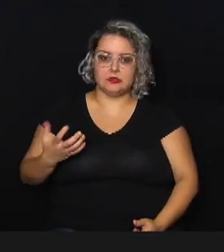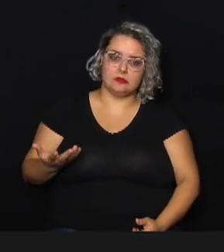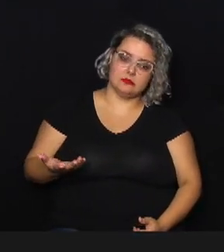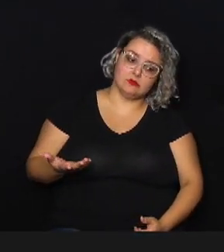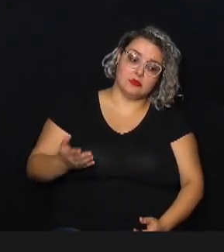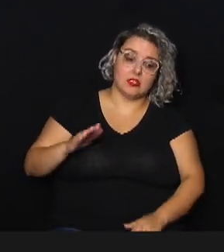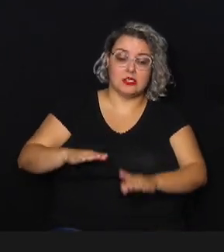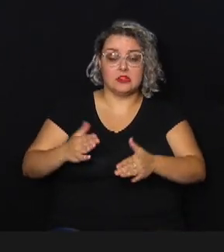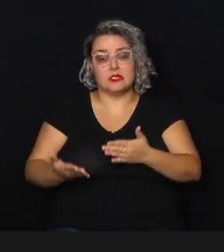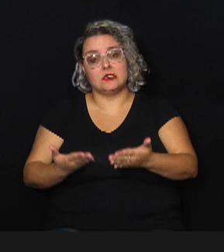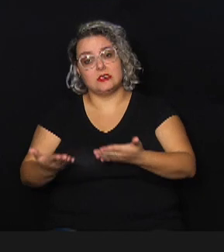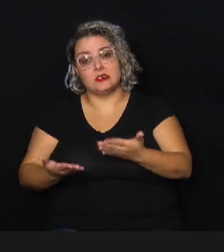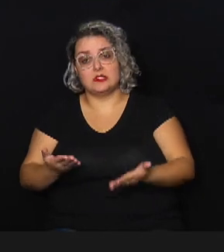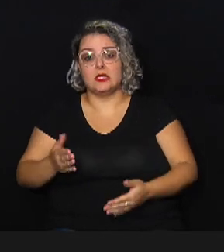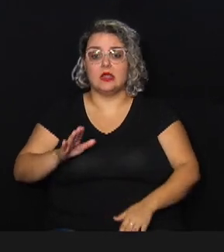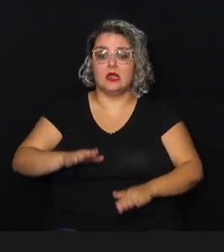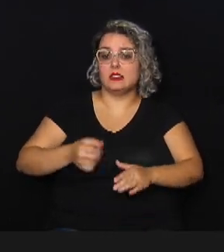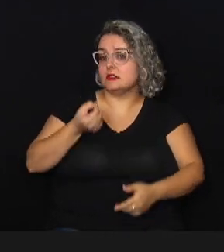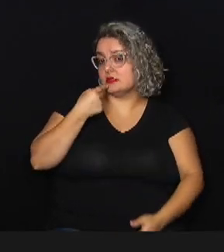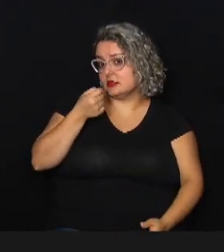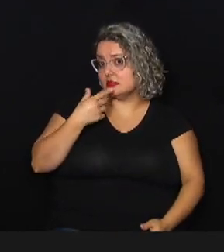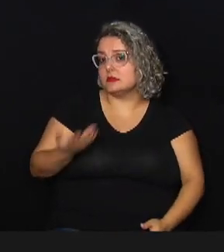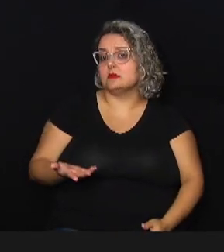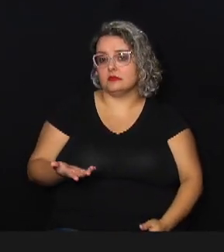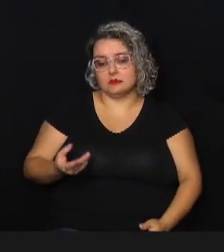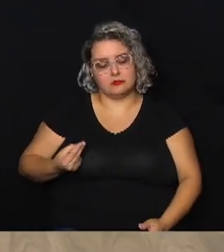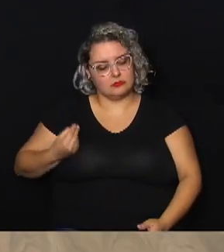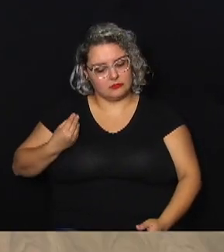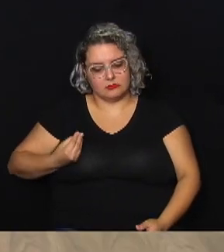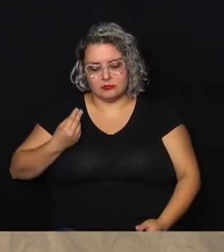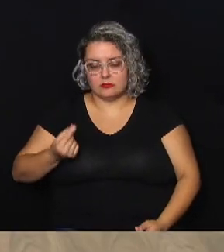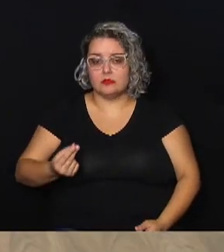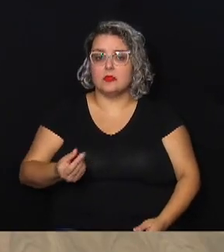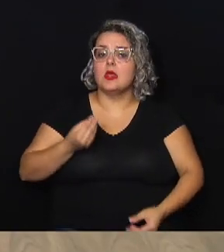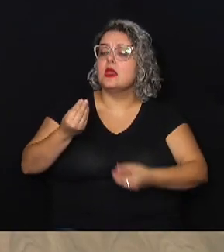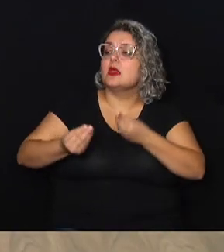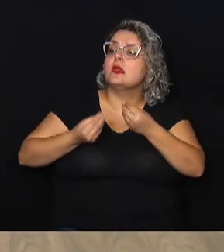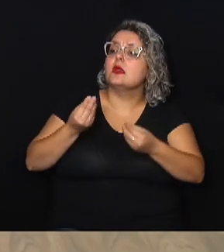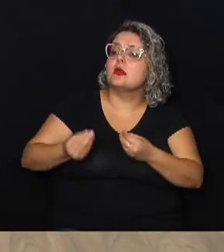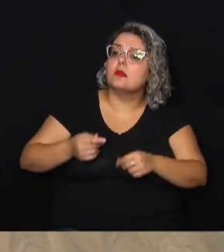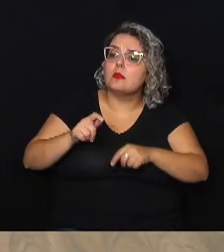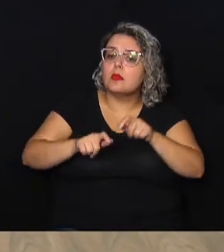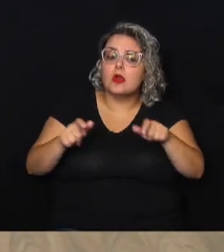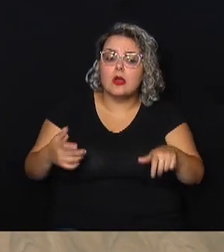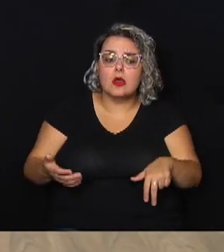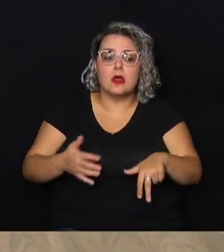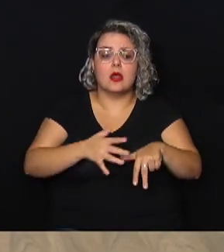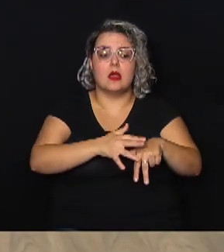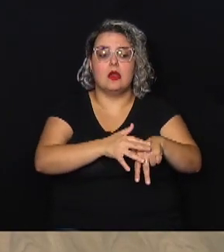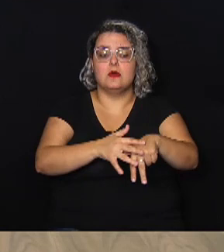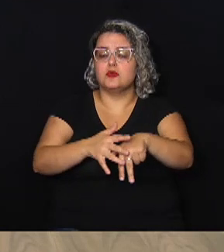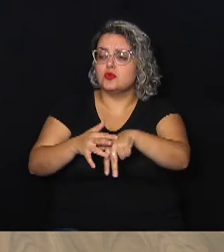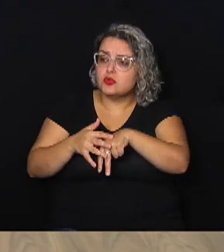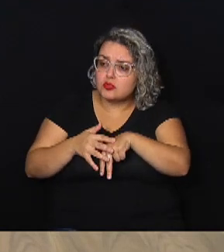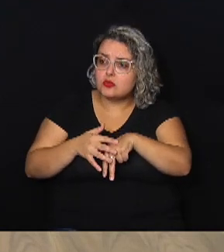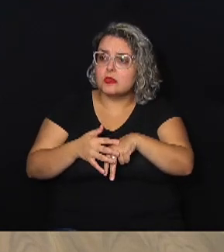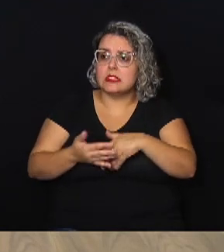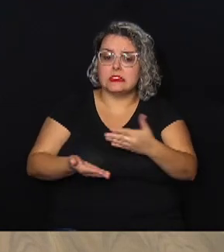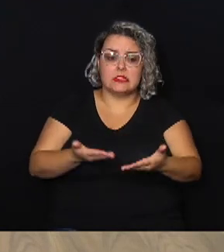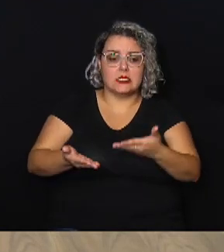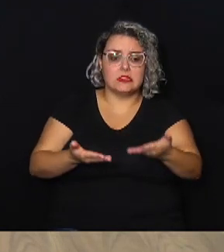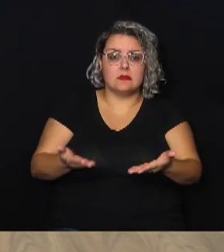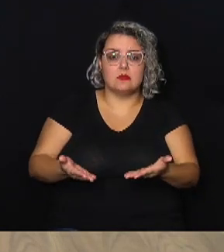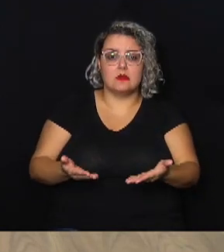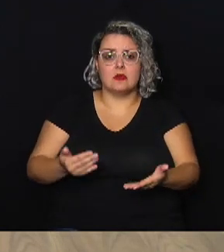às vezes vai tomar um comprimidinho o resto da vida. E como que é a vida do paciente, doutor, durante esse tratamento? Ela fica